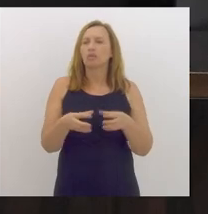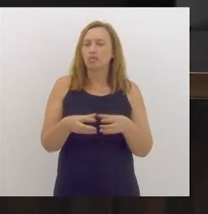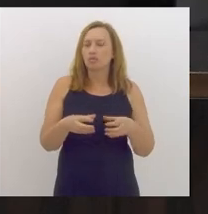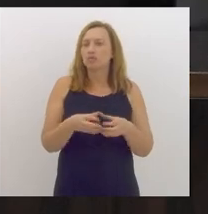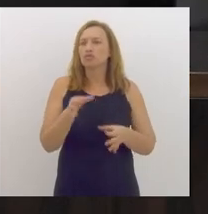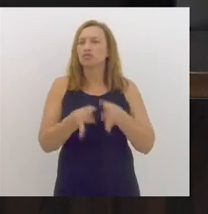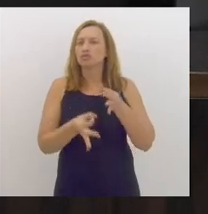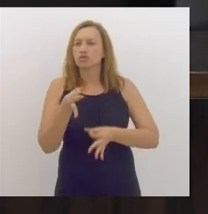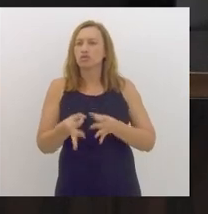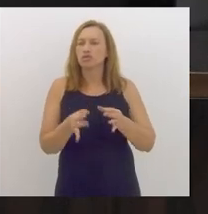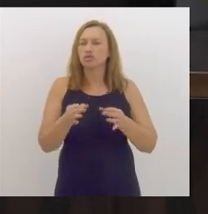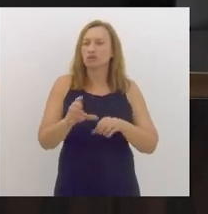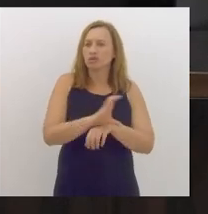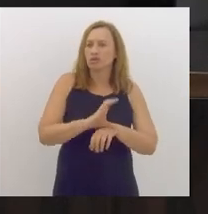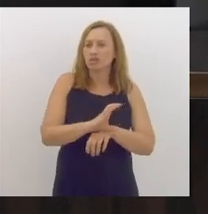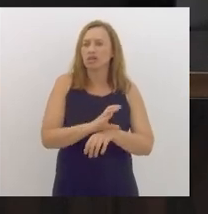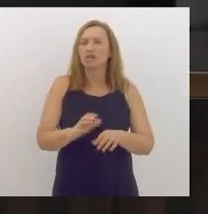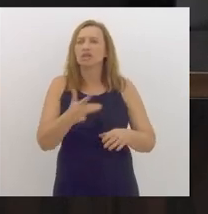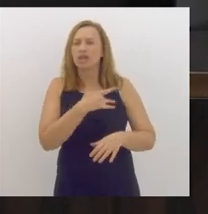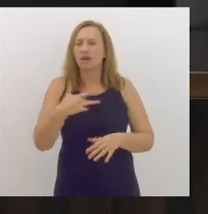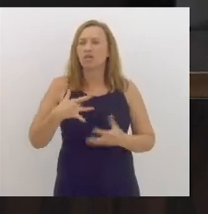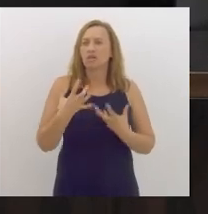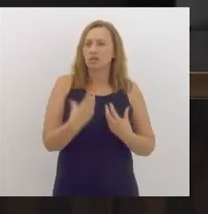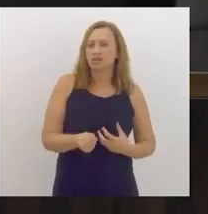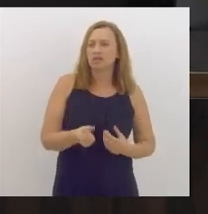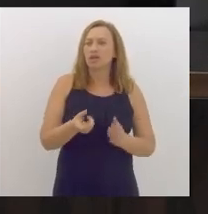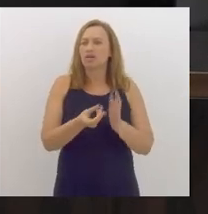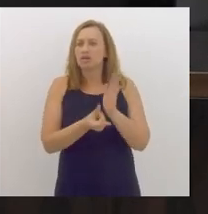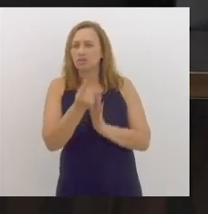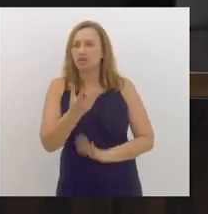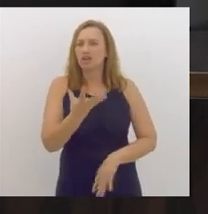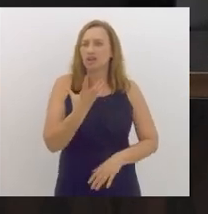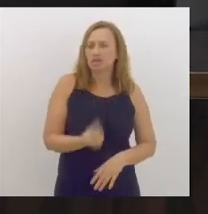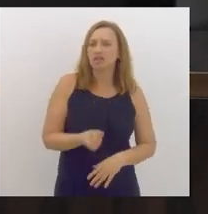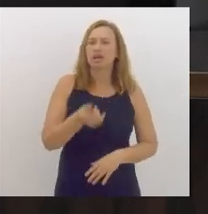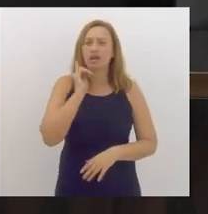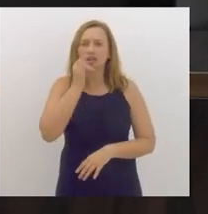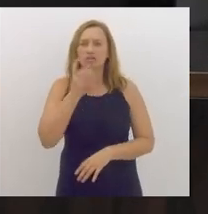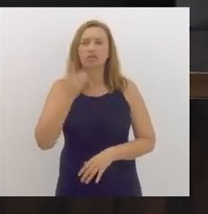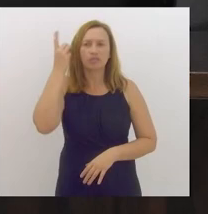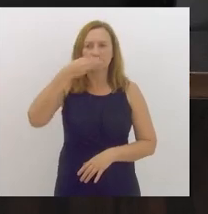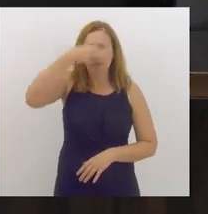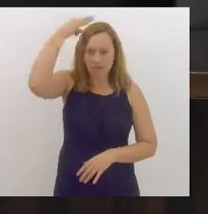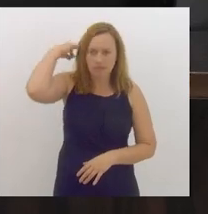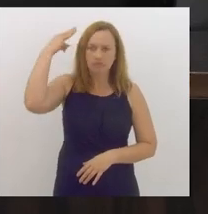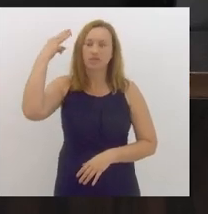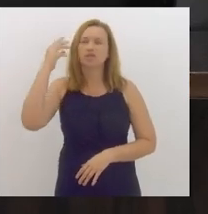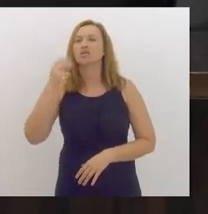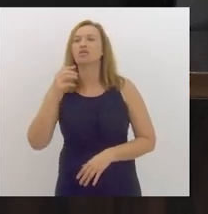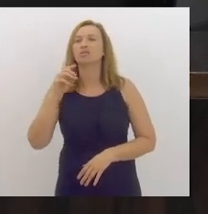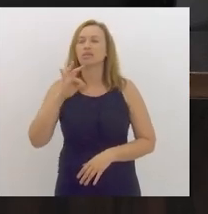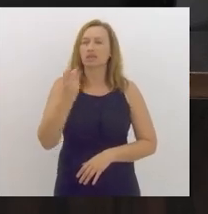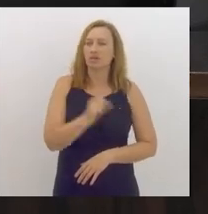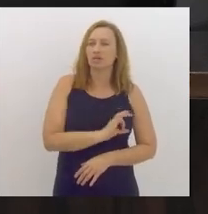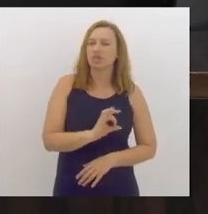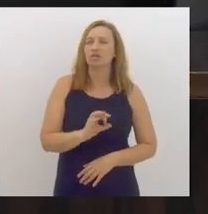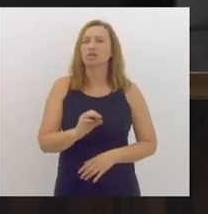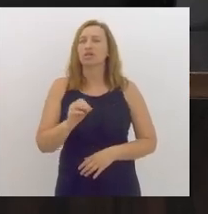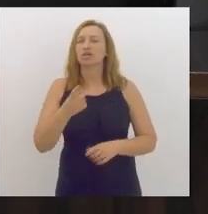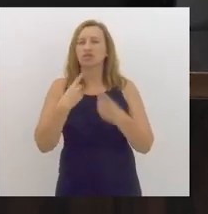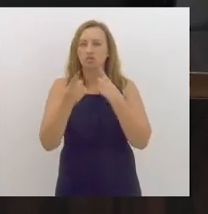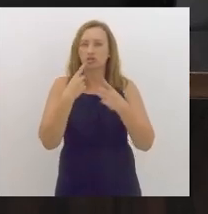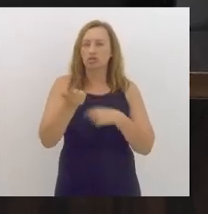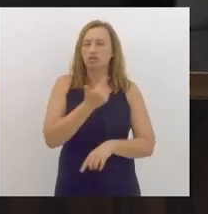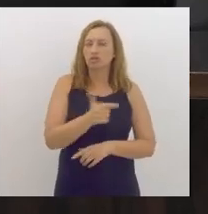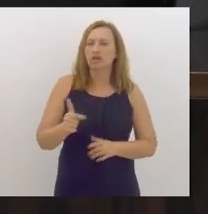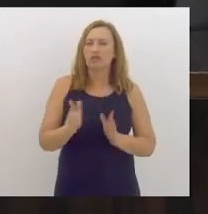Justiça pela Constitucionalidade. Saúde favorável, de orçamento favorável. Relator, deputado Márcio Pacheco, Marta Rocha e Márcio Canella. Em discussão. Não havendo